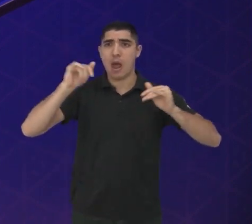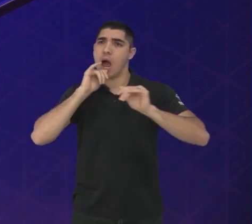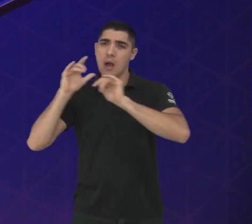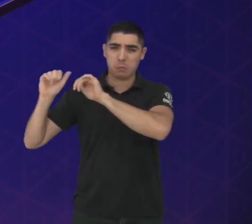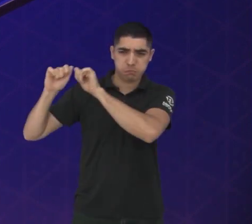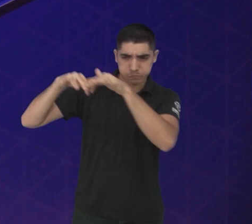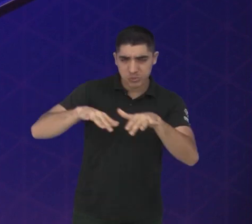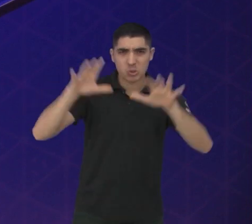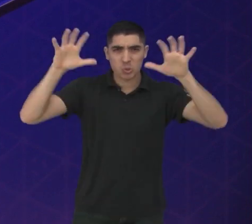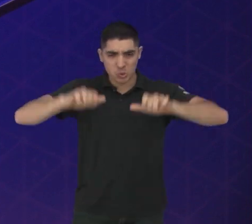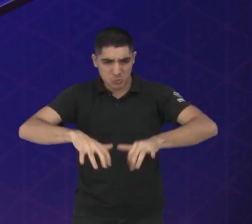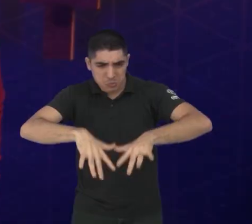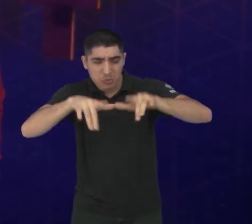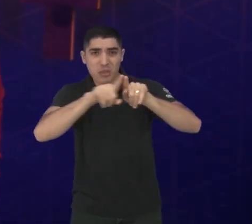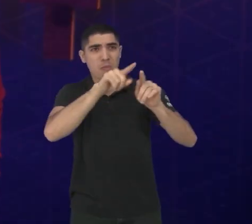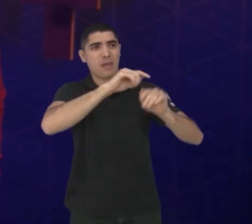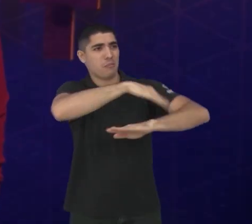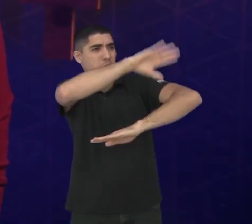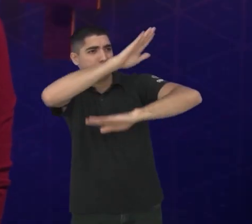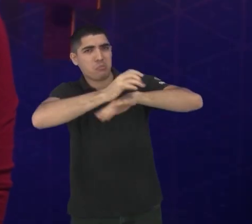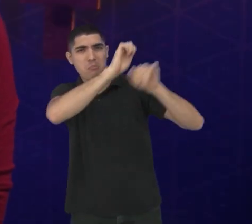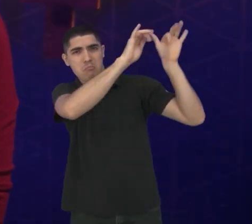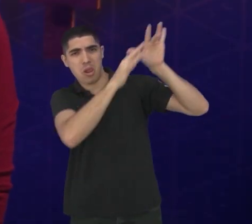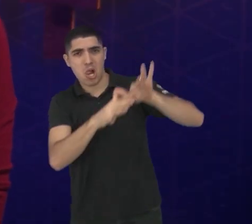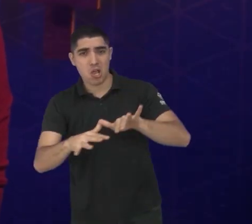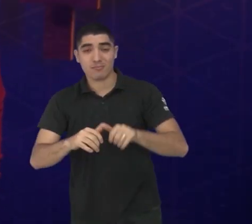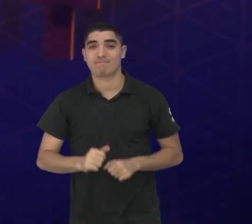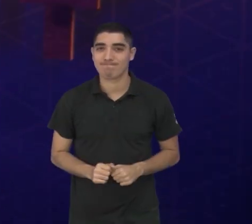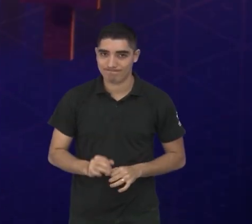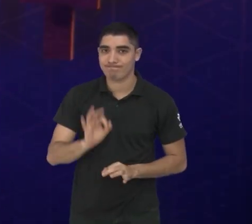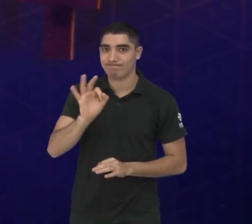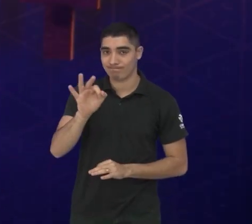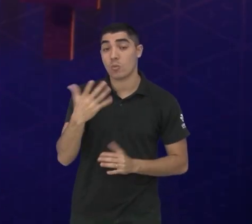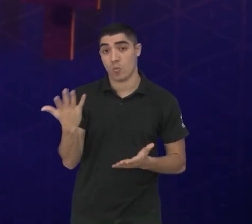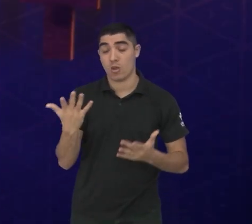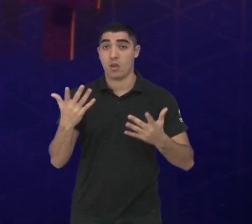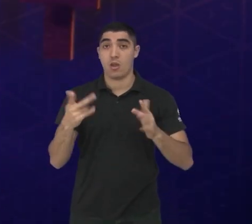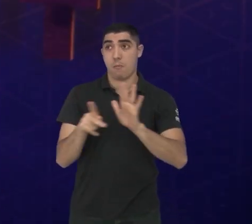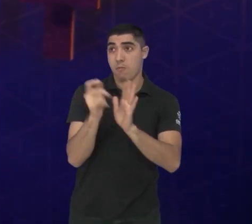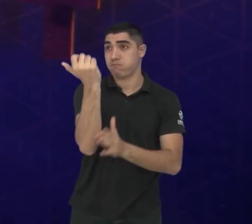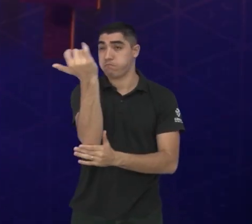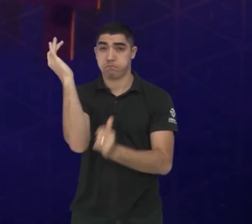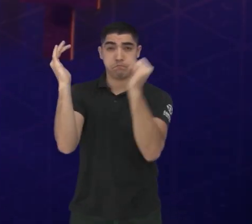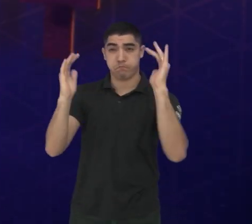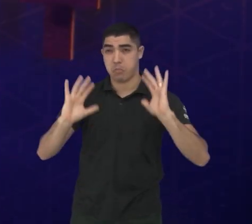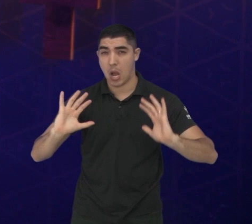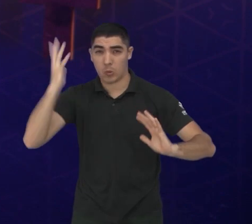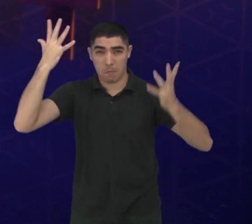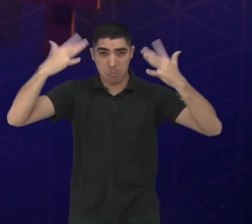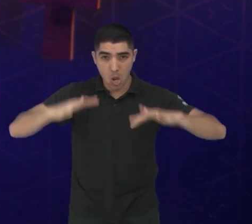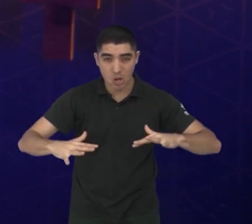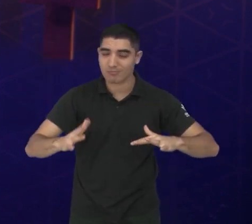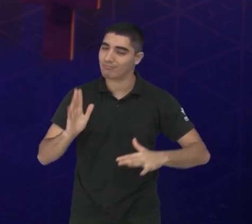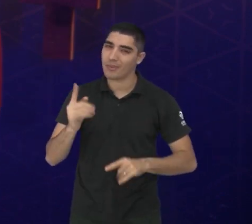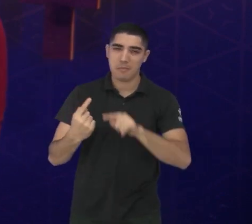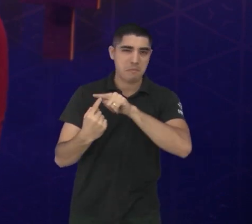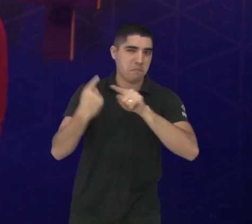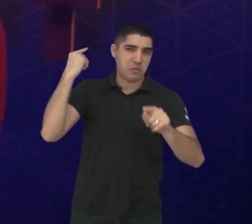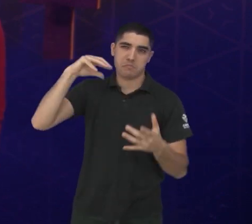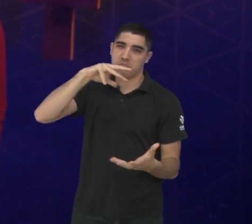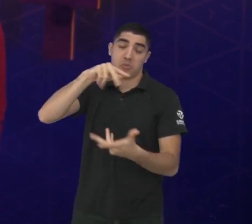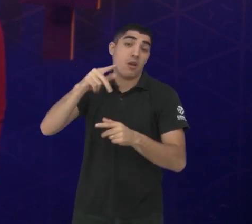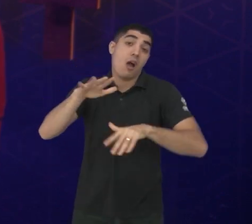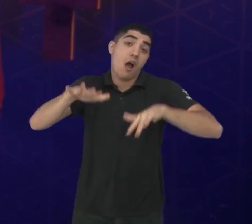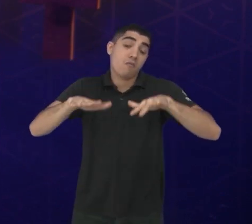a deslizamentos de terra. Minha gente, os desastres naturais existem desde que mundo é mundo. Às vezes